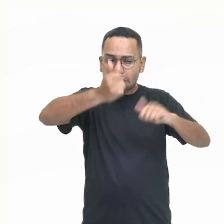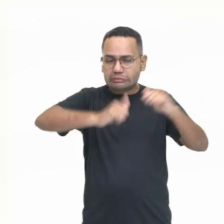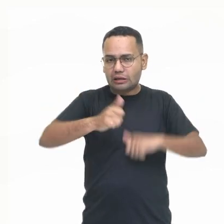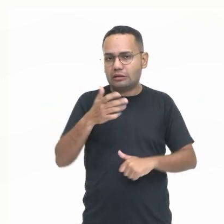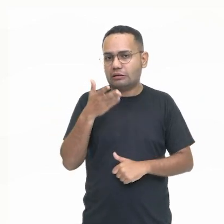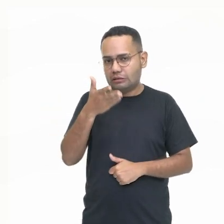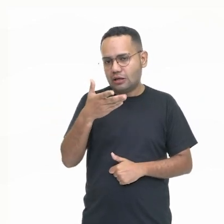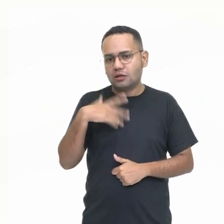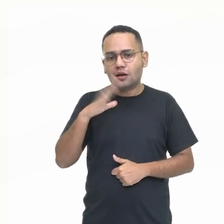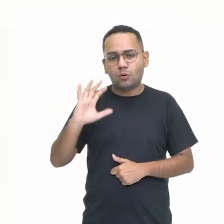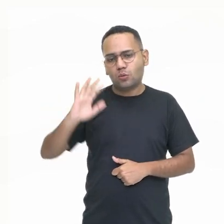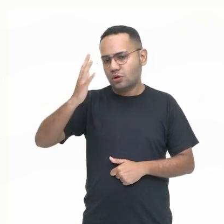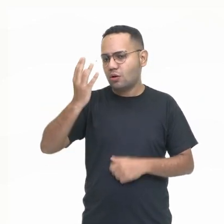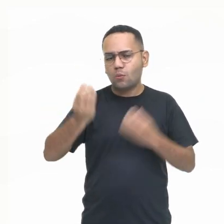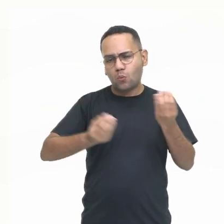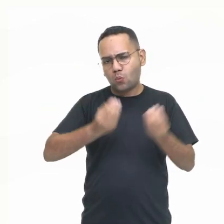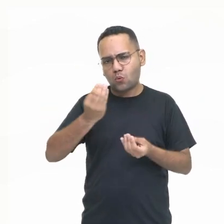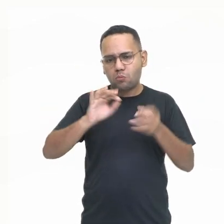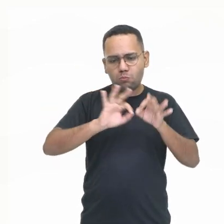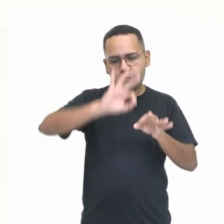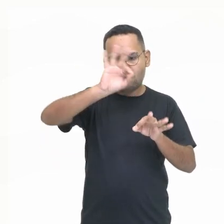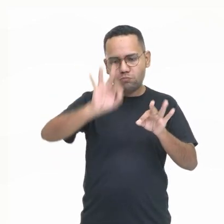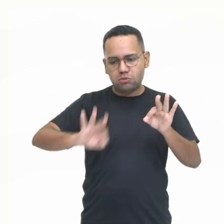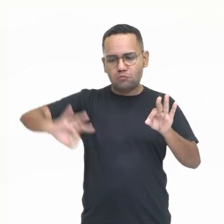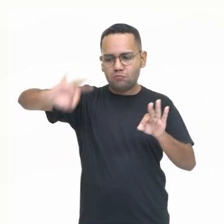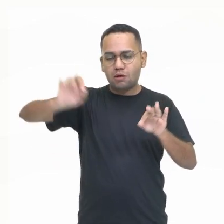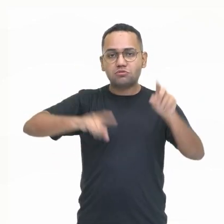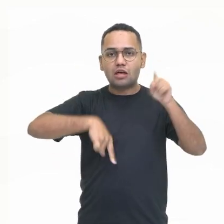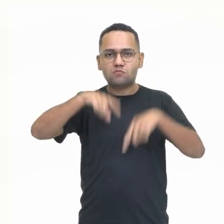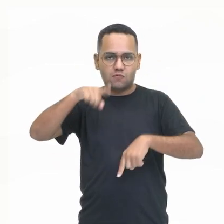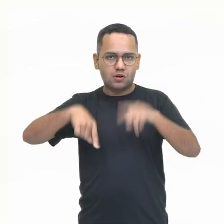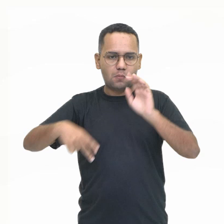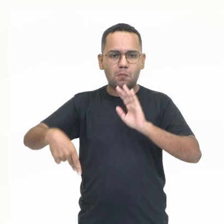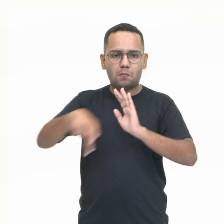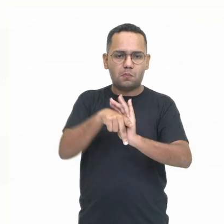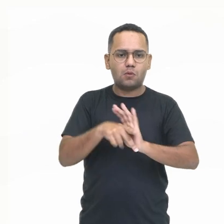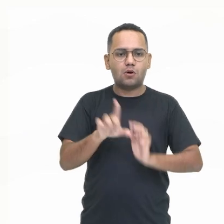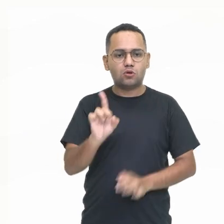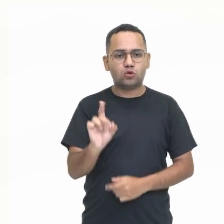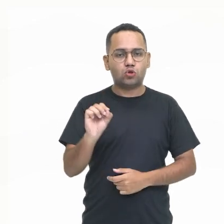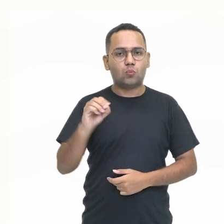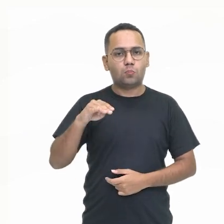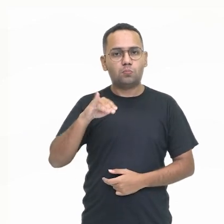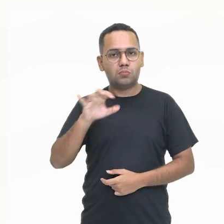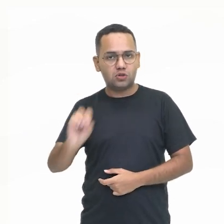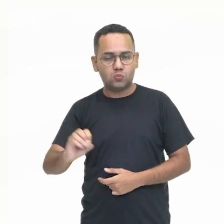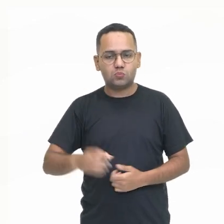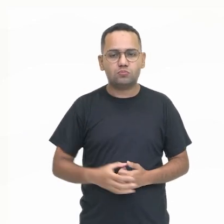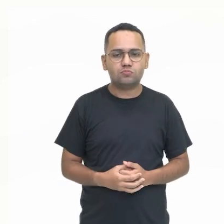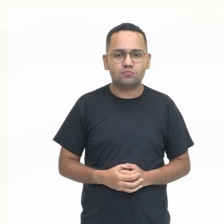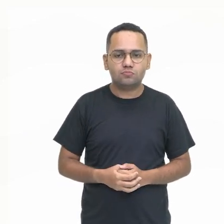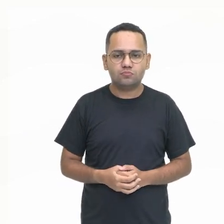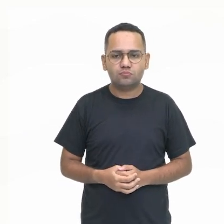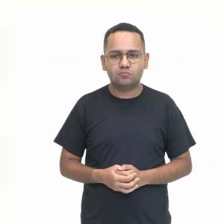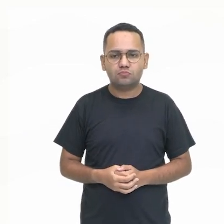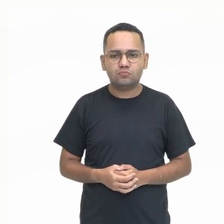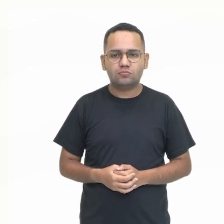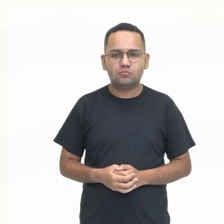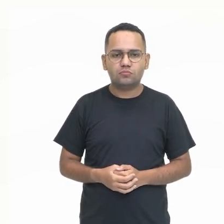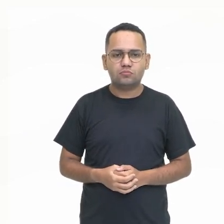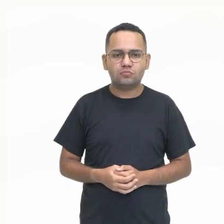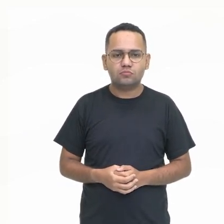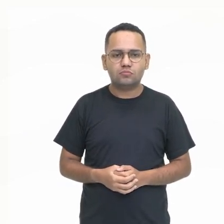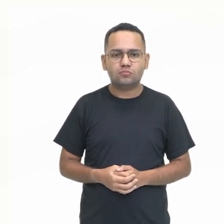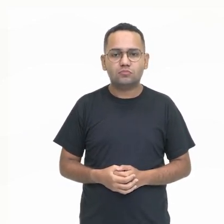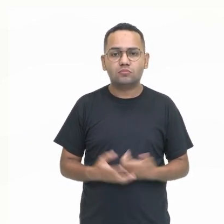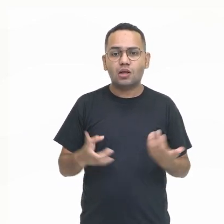crescimento e o decrescimento de uma função em relação ao seu domínio. Lembrando que o domínio é exatamente os valores que estão representados